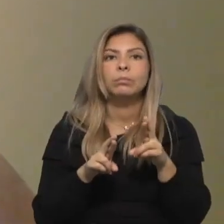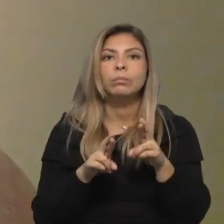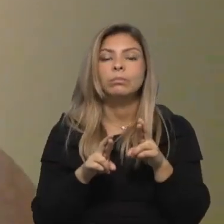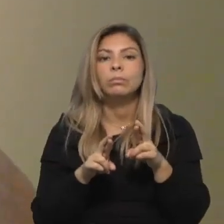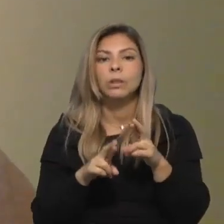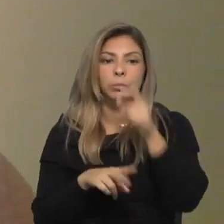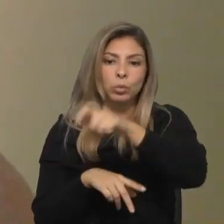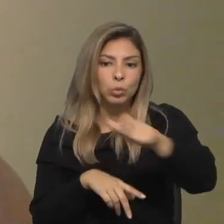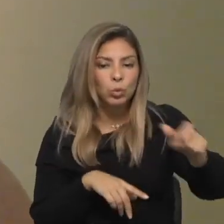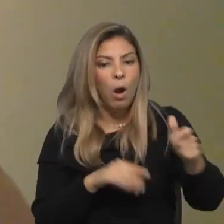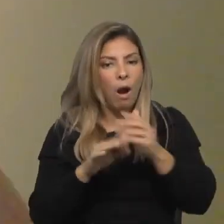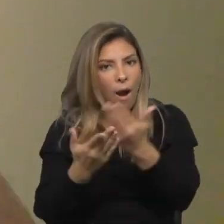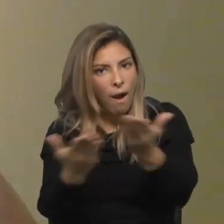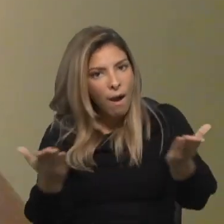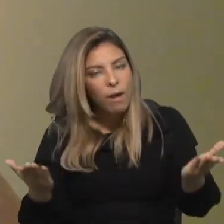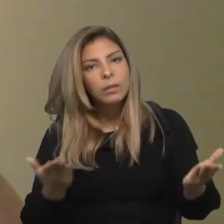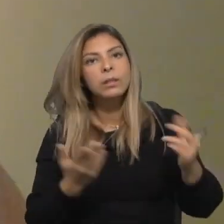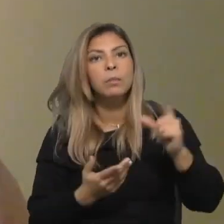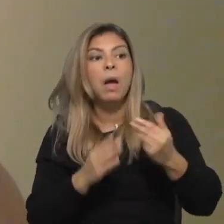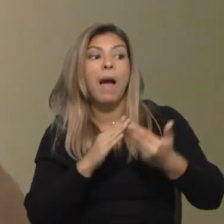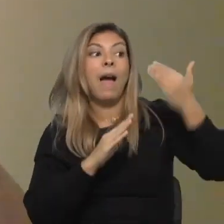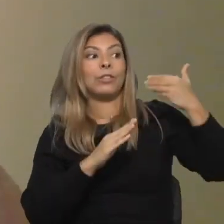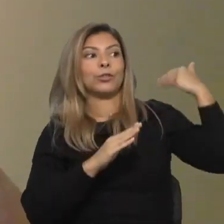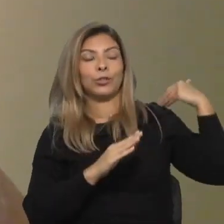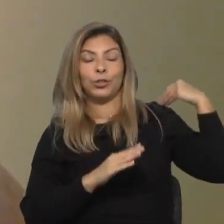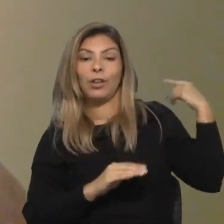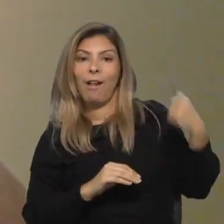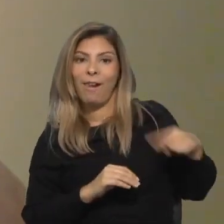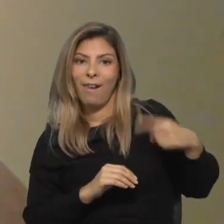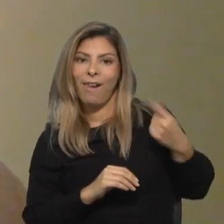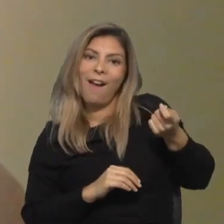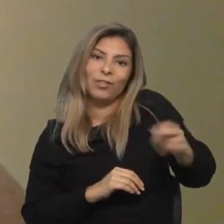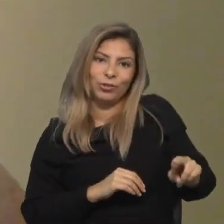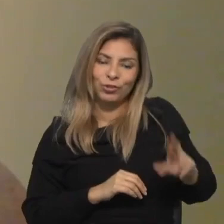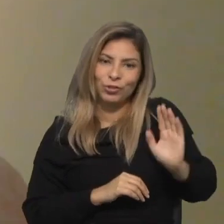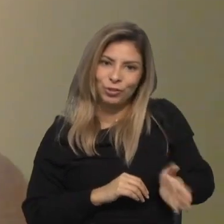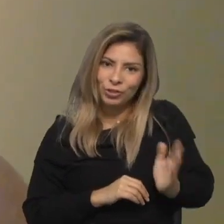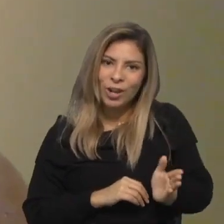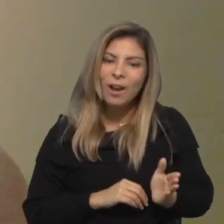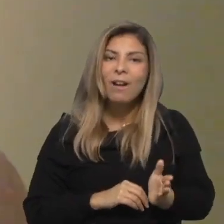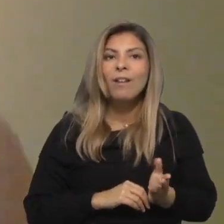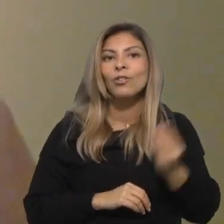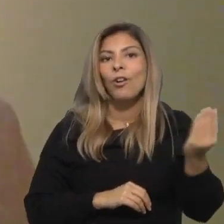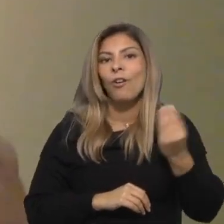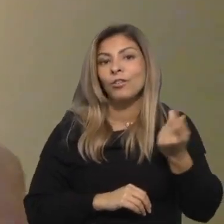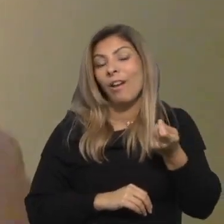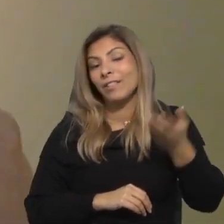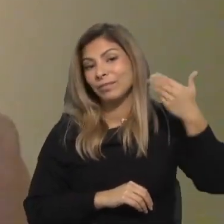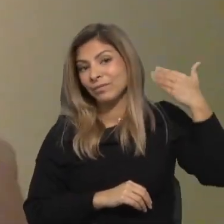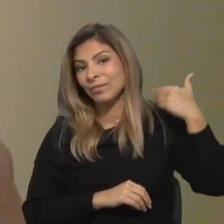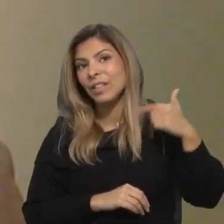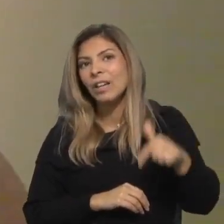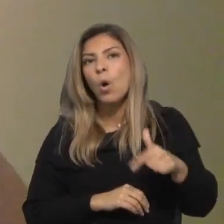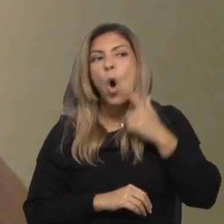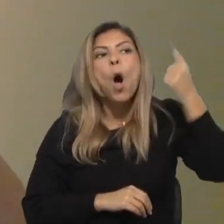que temos e contamos também com a ajuda dos antigos militantes que existem, que também têm os que querem, nós não obrigamos ninguém,